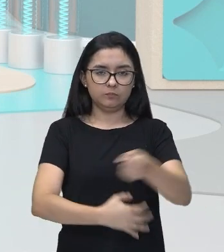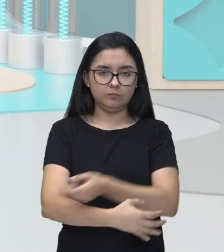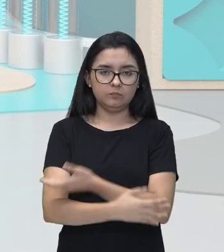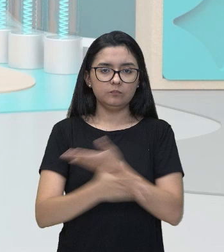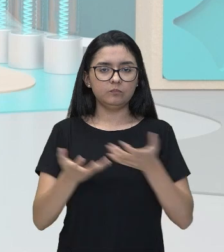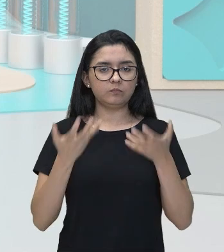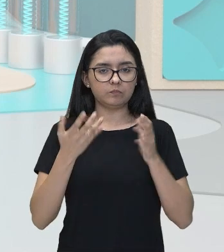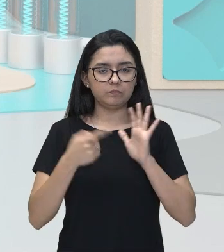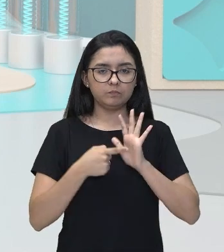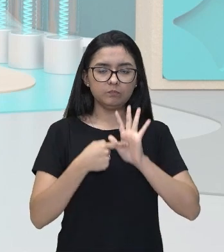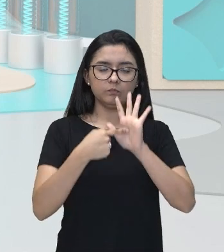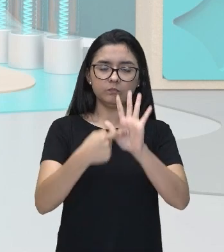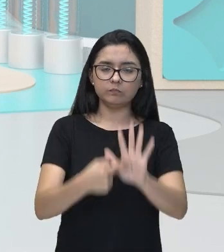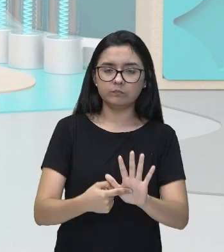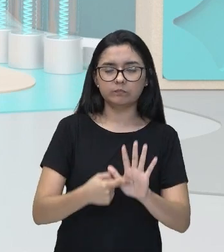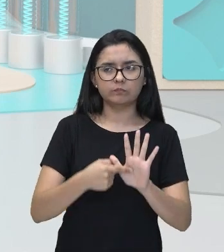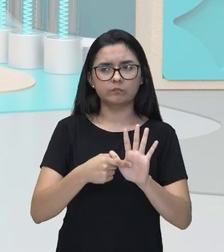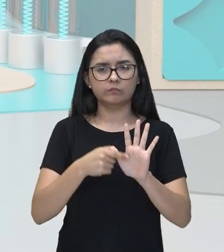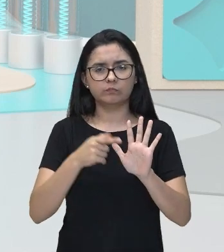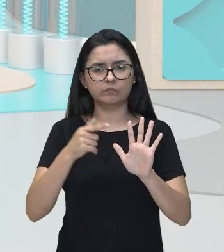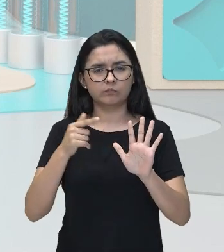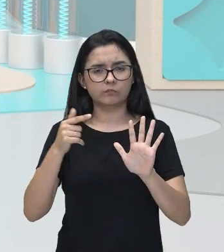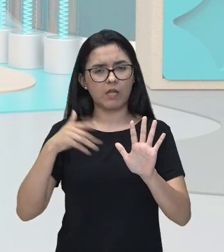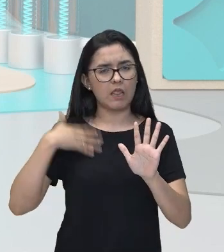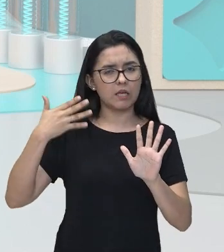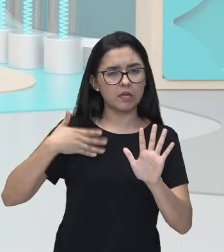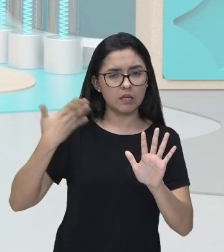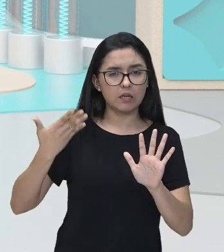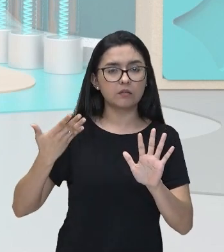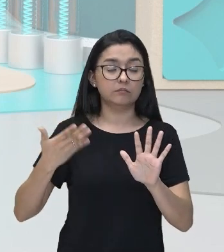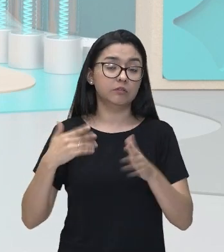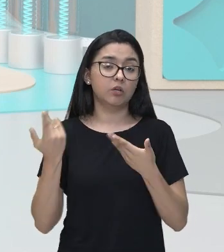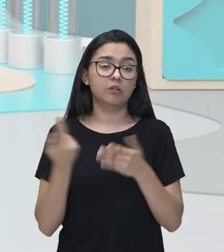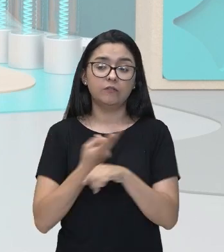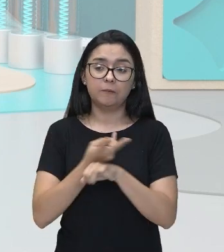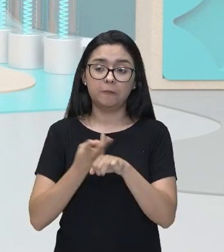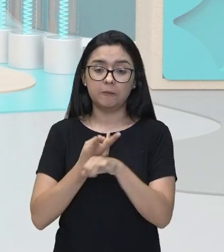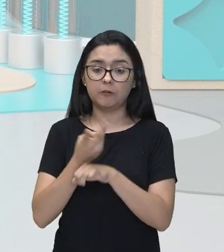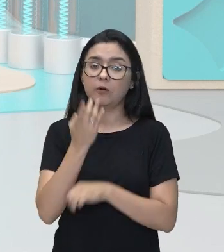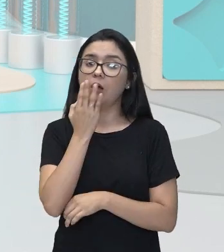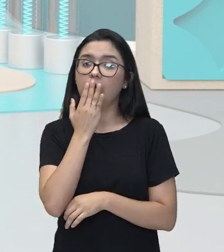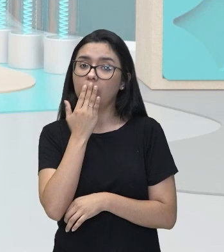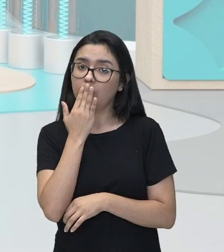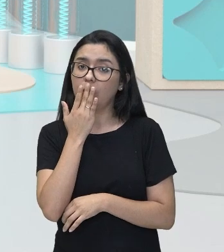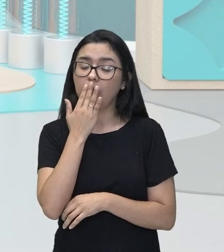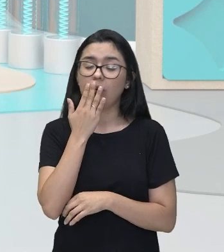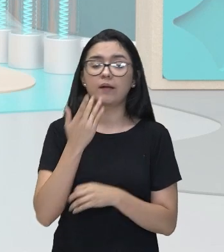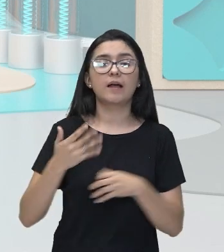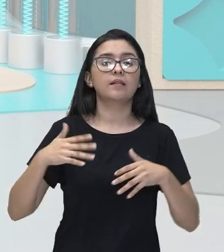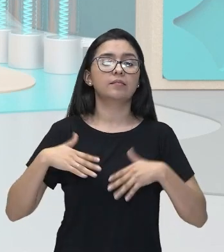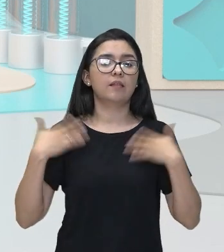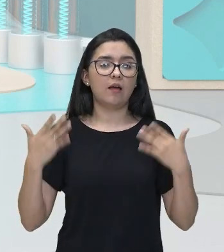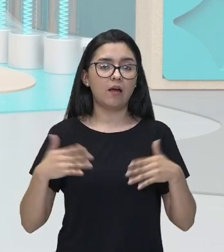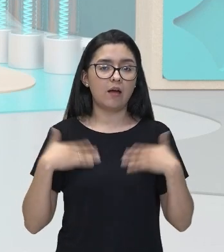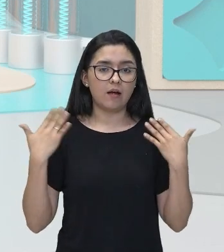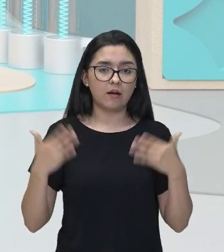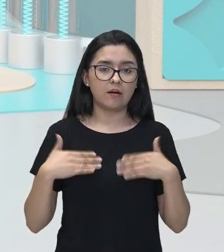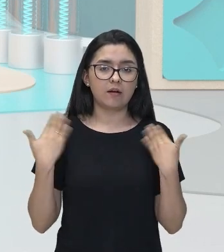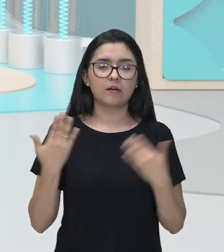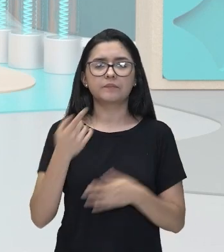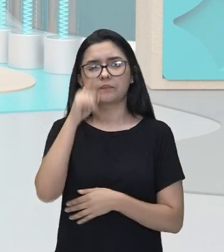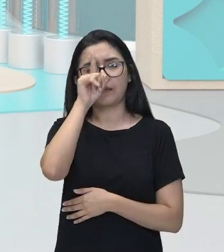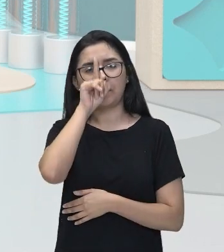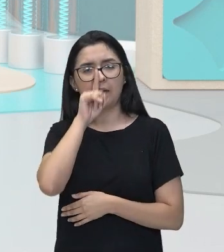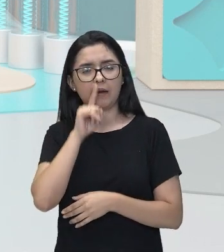espectador? Ele quer transmitir alegria? Então, ele vai procurar as cores que transmitem isso, que são as cores